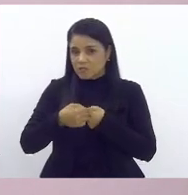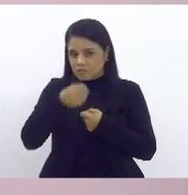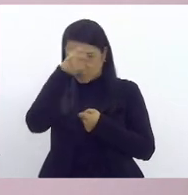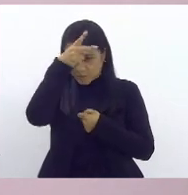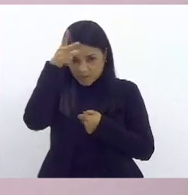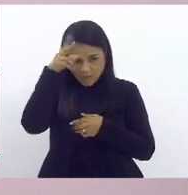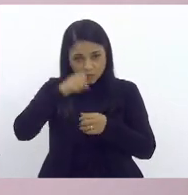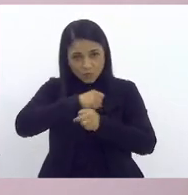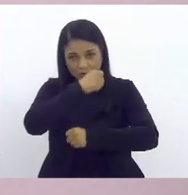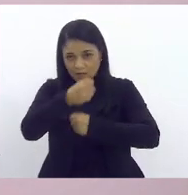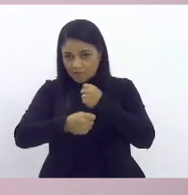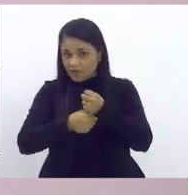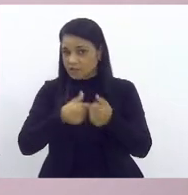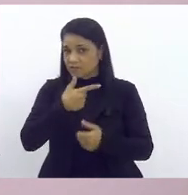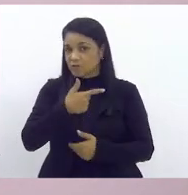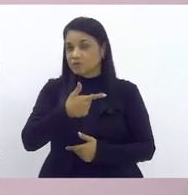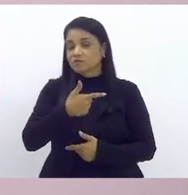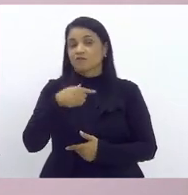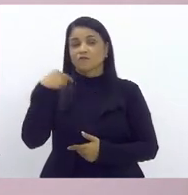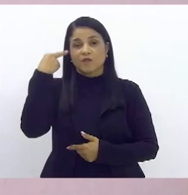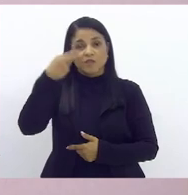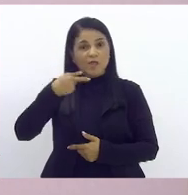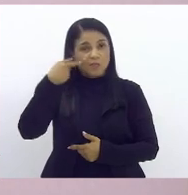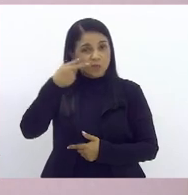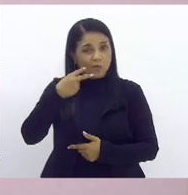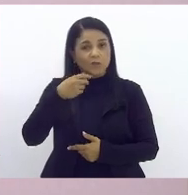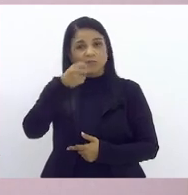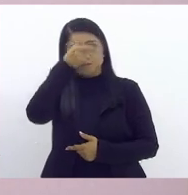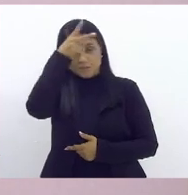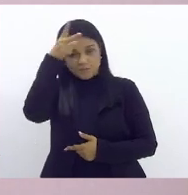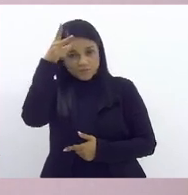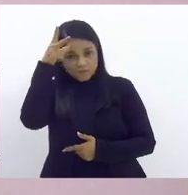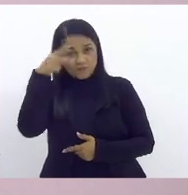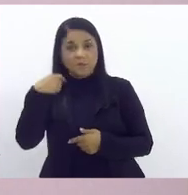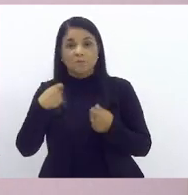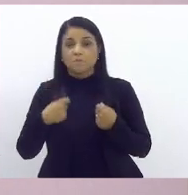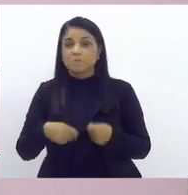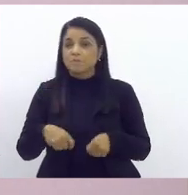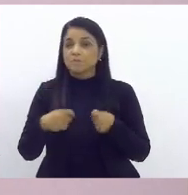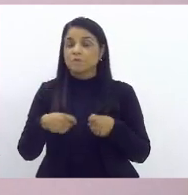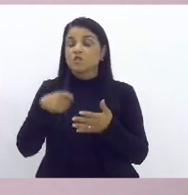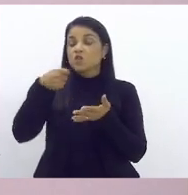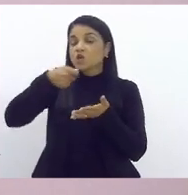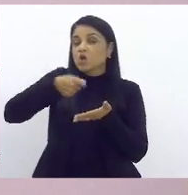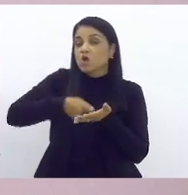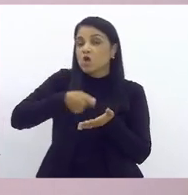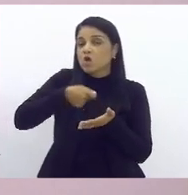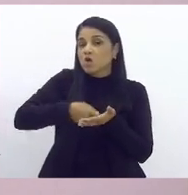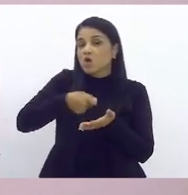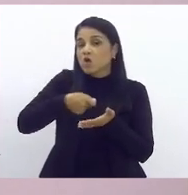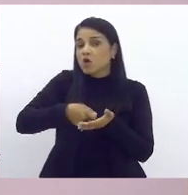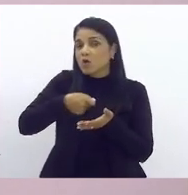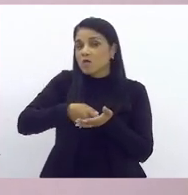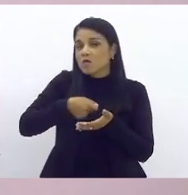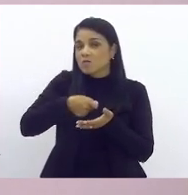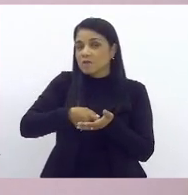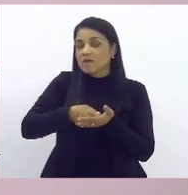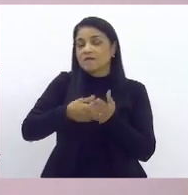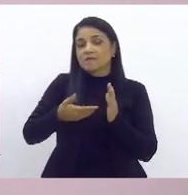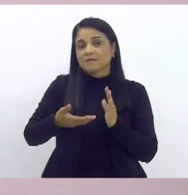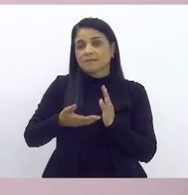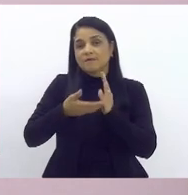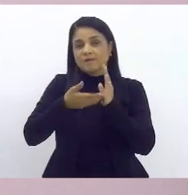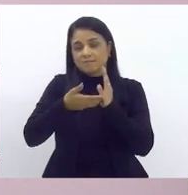de prefeitos, de vereadores, e a gente precisa cobrar publicamente que na